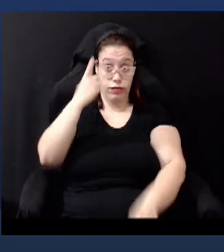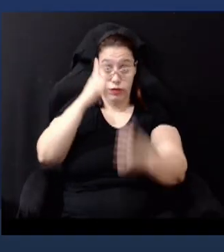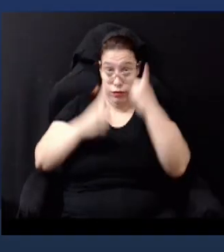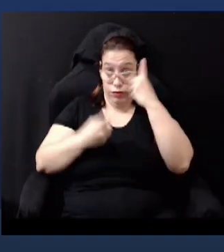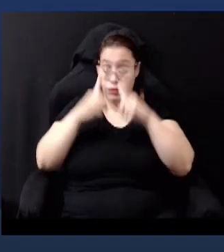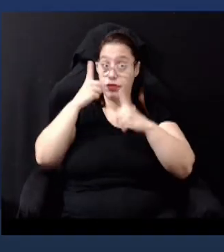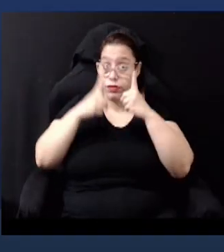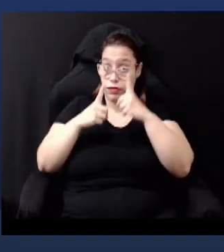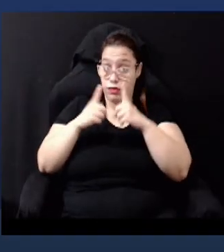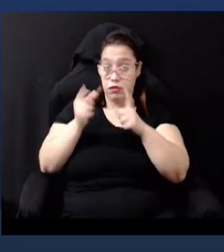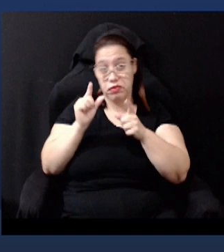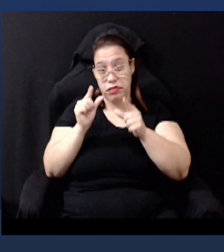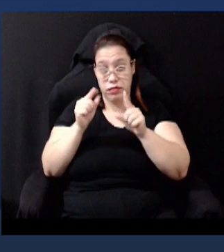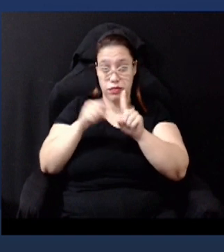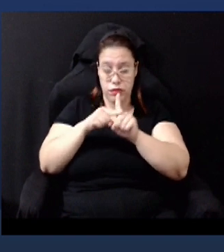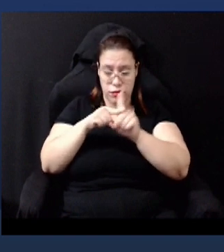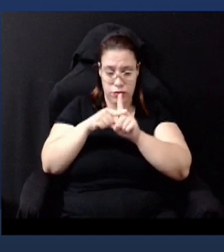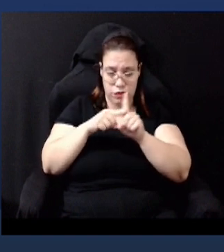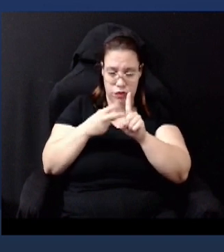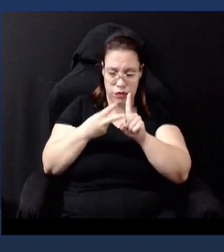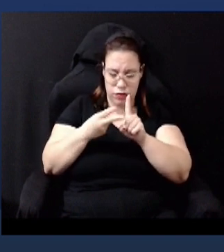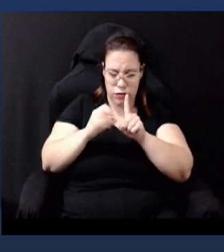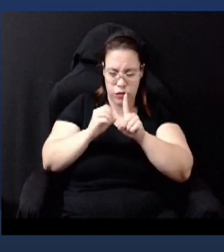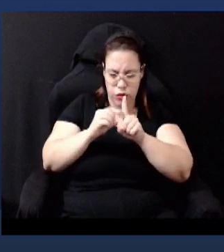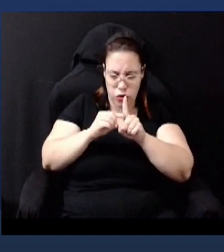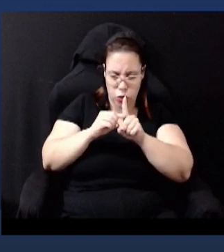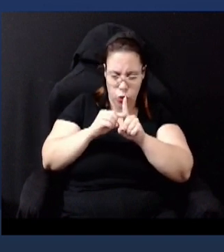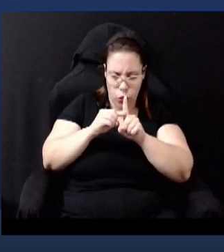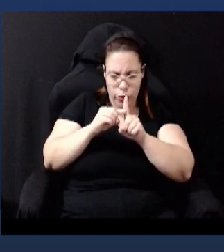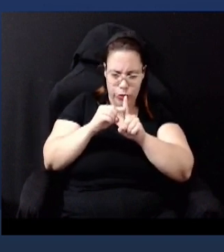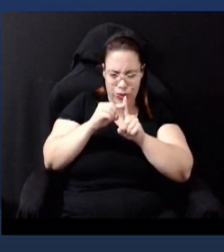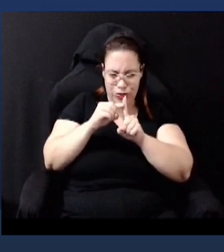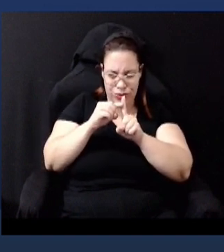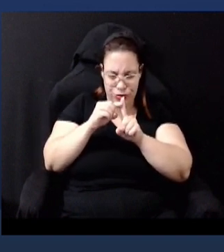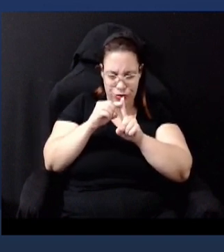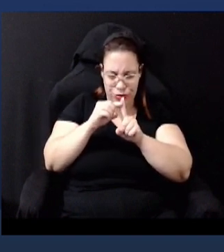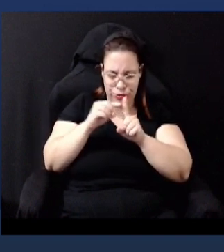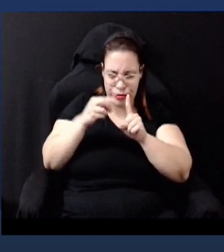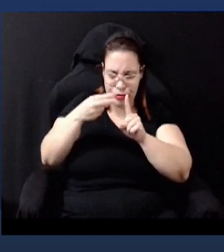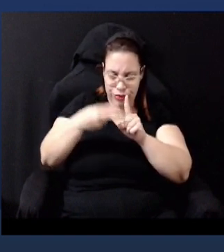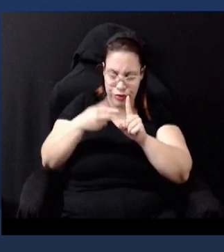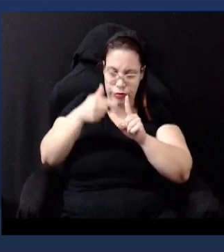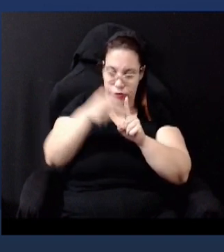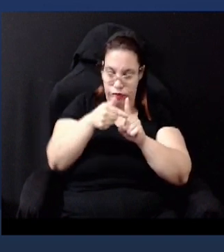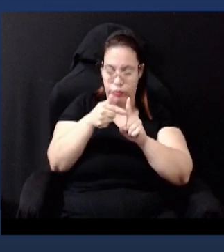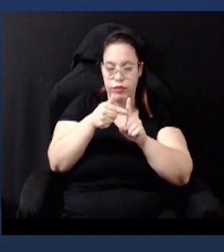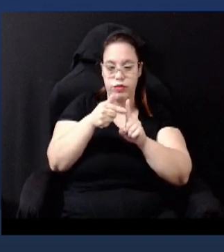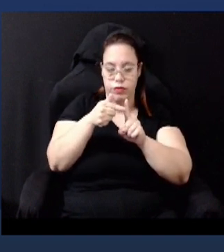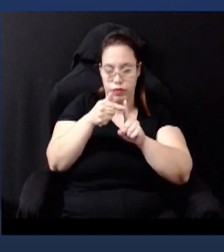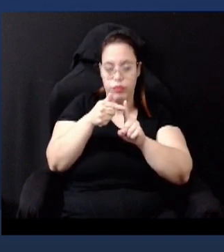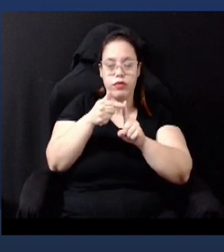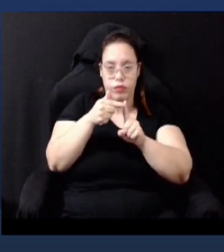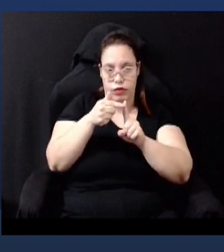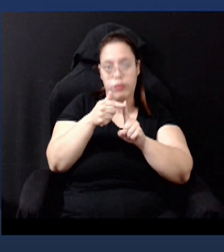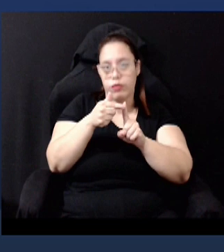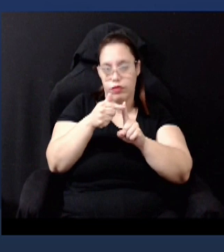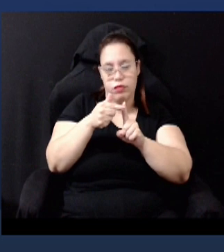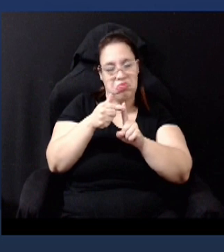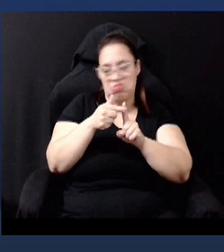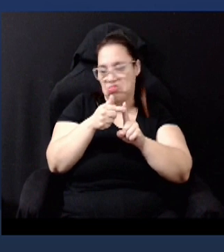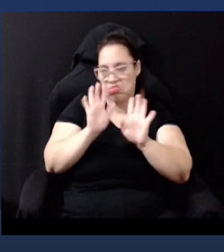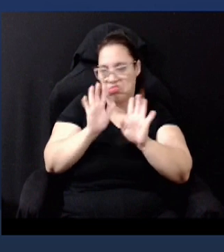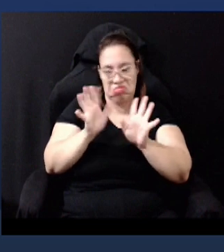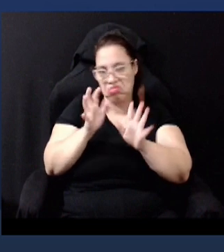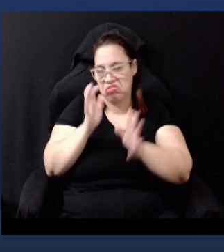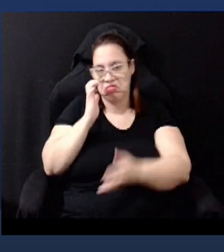mínima de 20 graus. Amplitude térmica pequena, porque ao longo do dia a temperatura até sobe, mas não passa dos